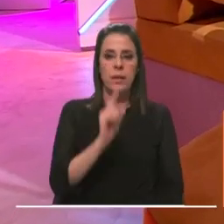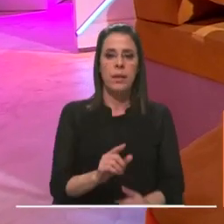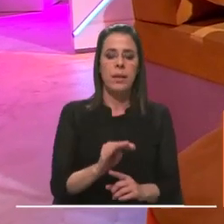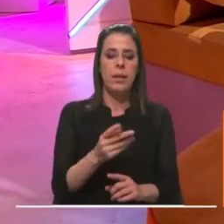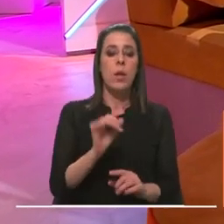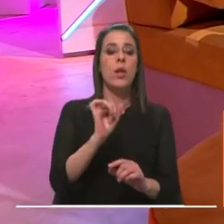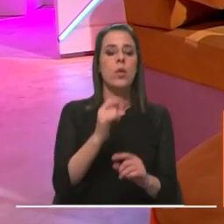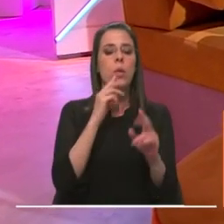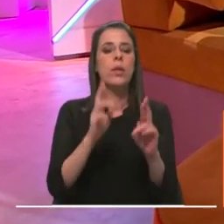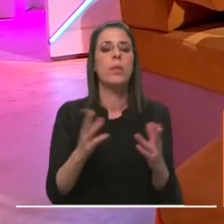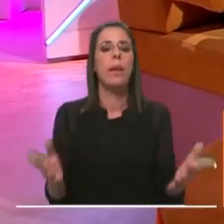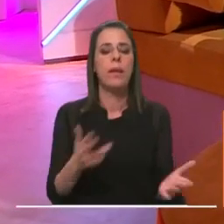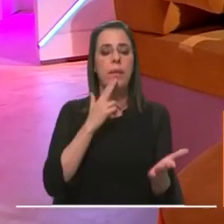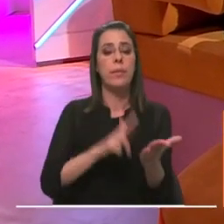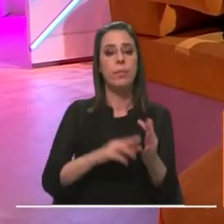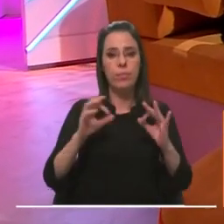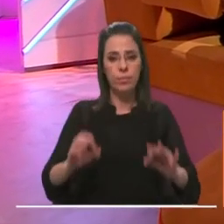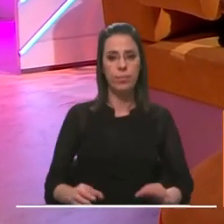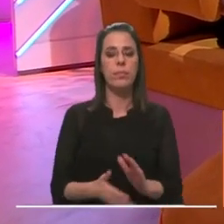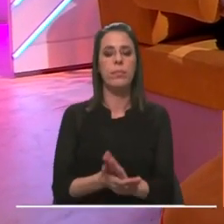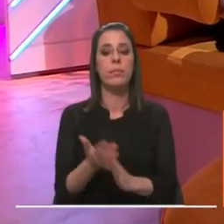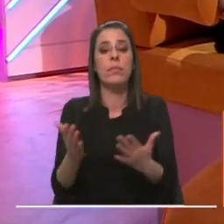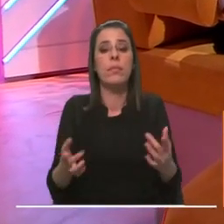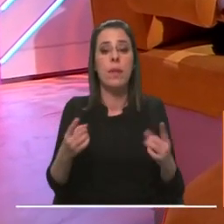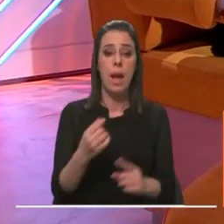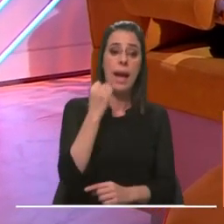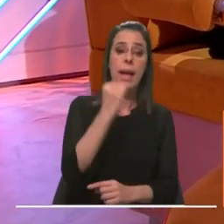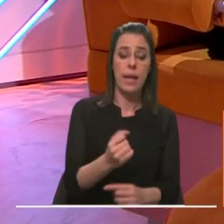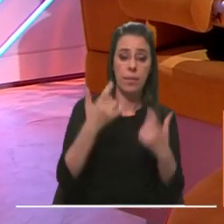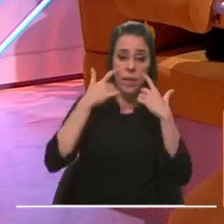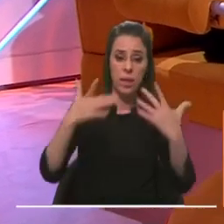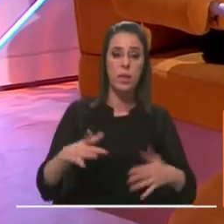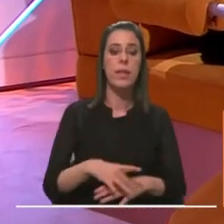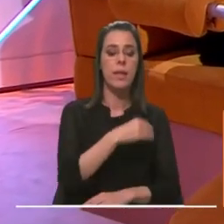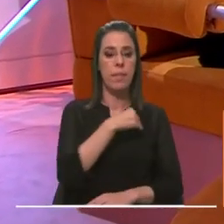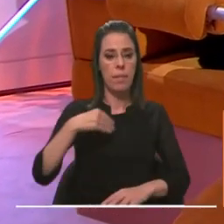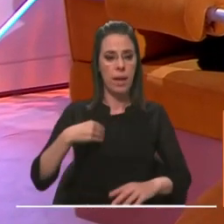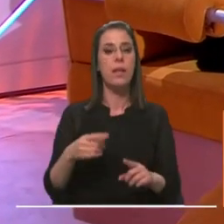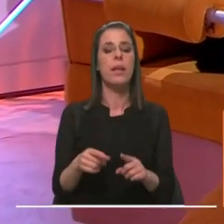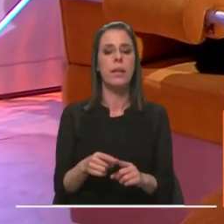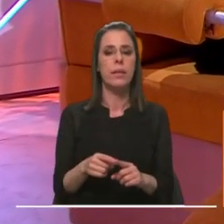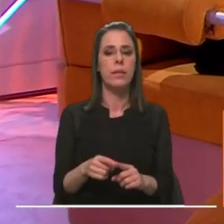Ou seja, qual era a sua expectativa real? Quer dizer, há um crime de negligência médica,